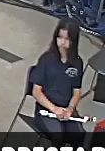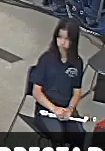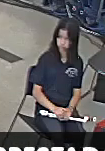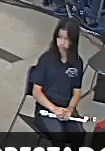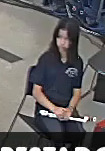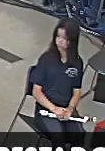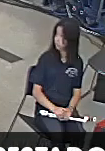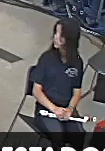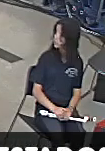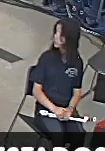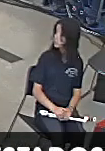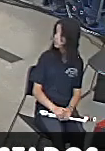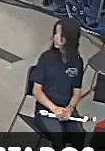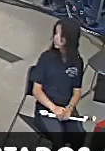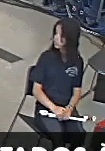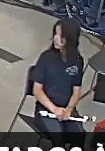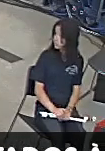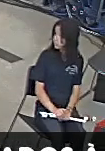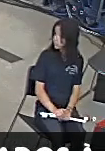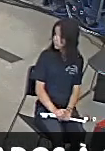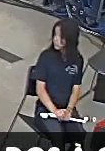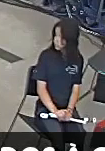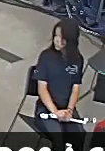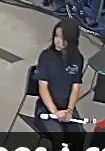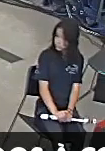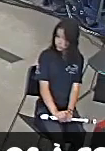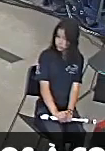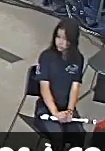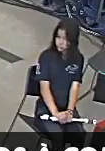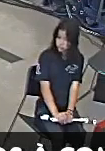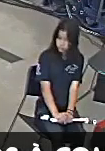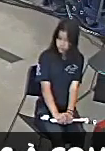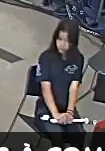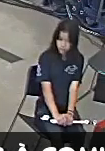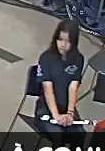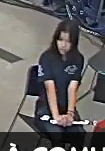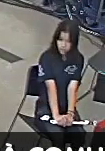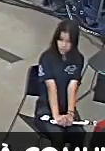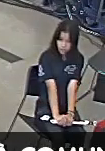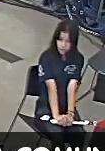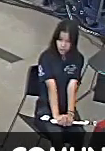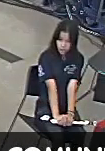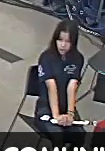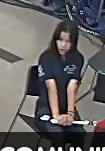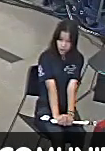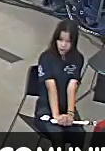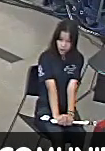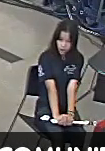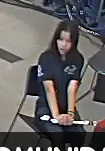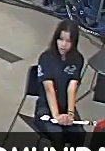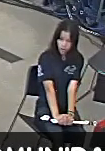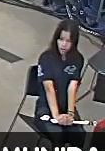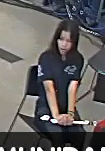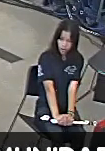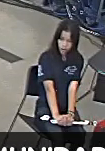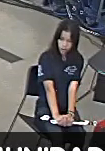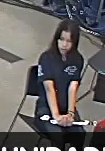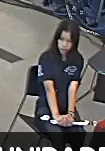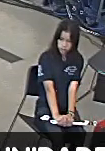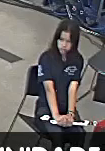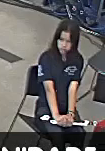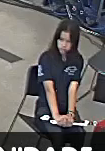sociedade, né? Eu vejo assim que essa presença das irmãs